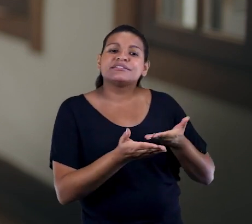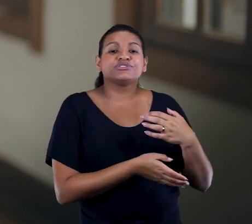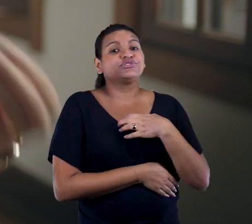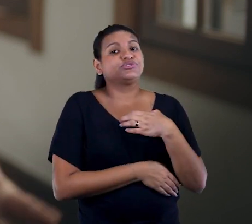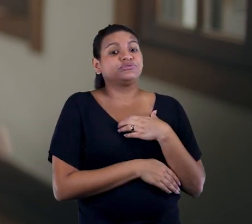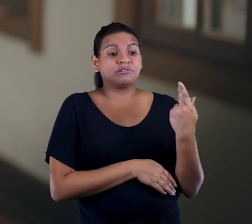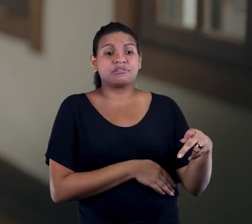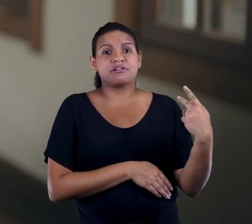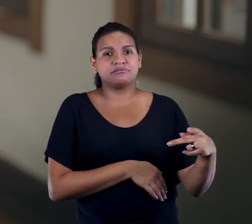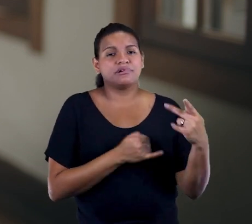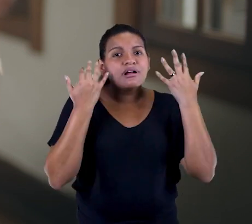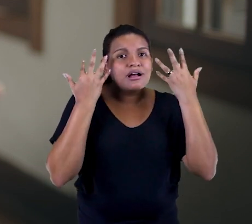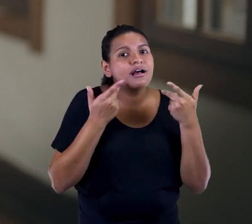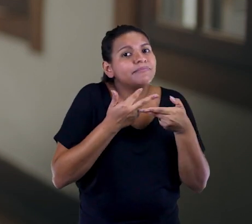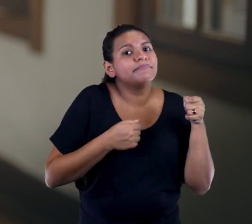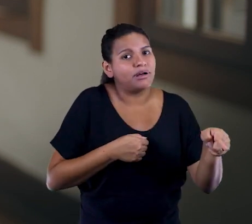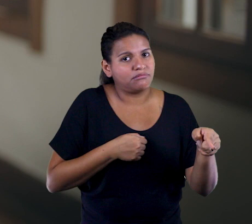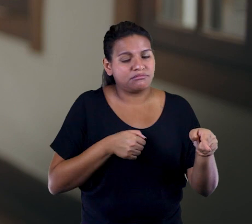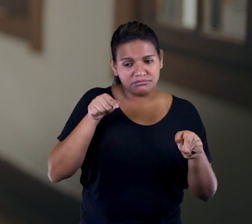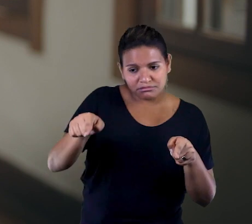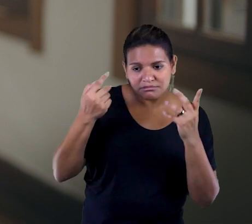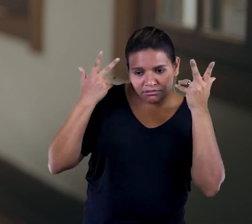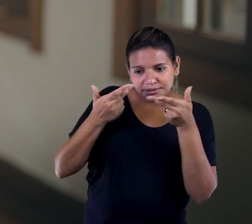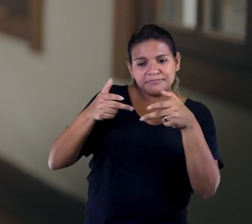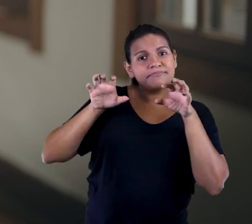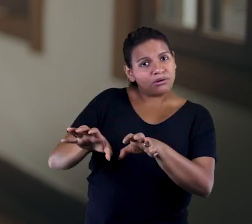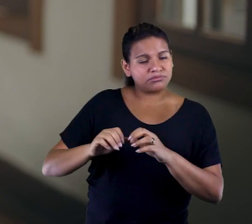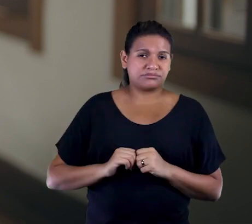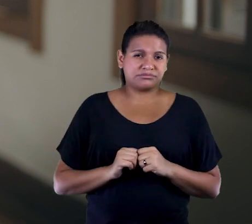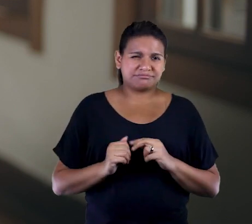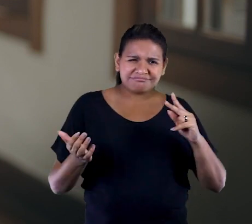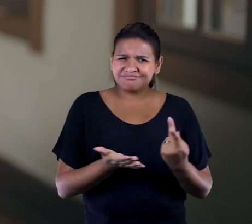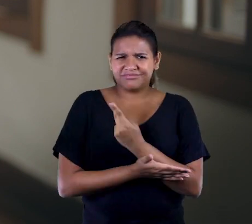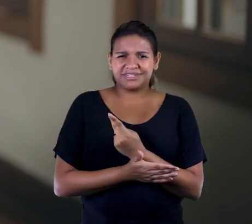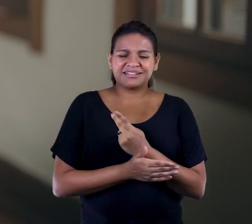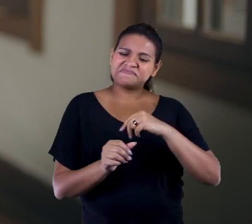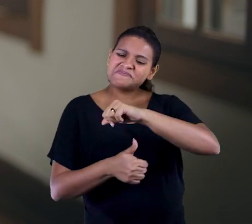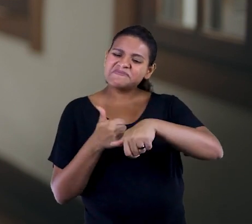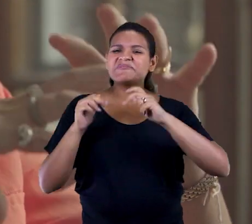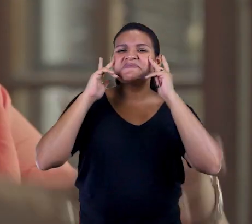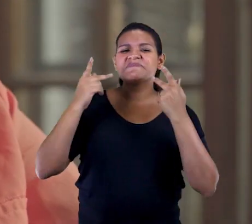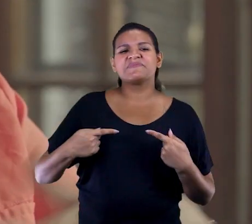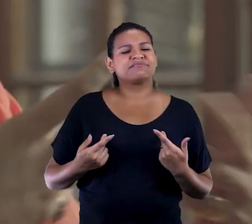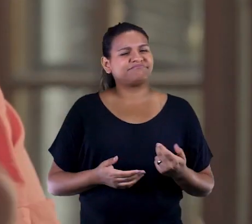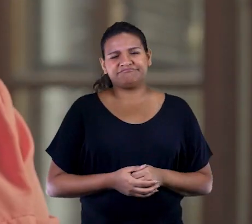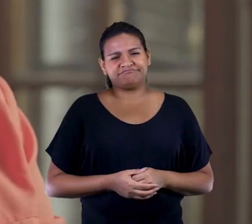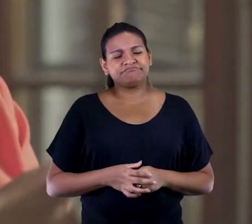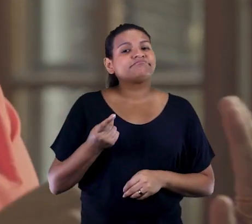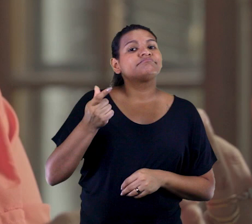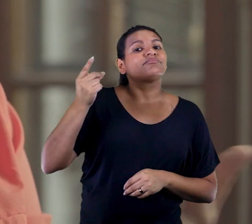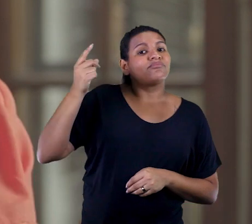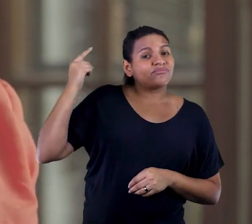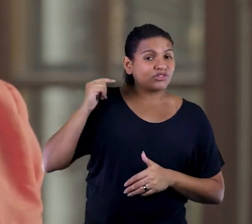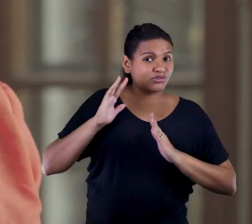tenta mudar a essência desse indivíduo que está convivendo com a gente está fazendo alguma coisa errada. Por muito tempo